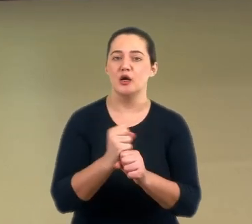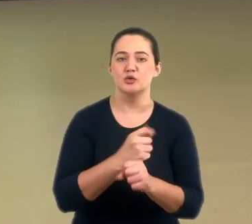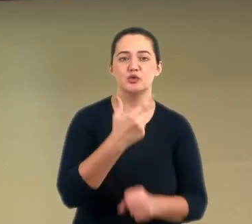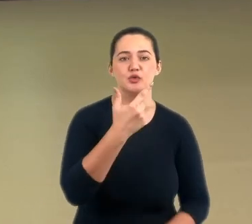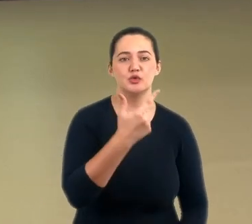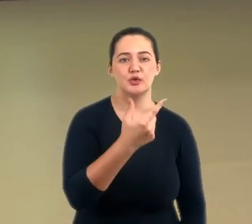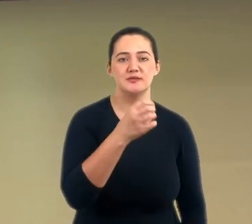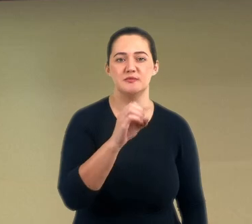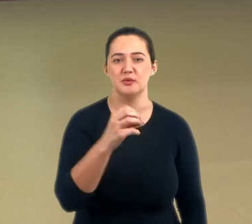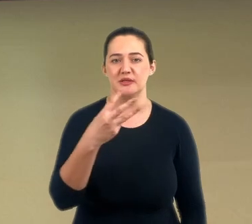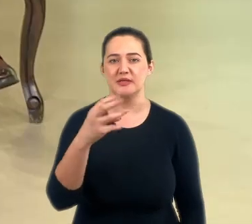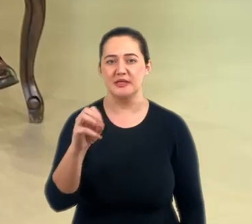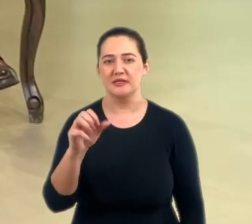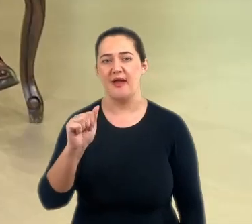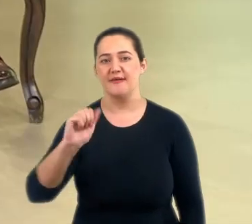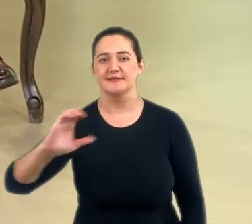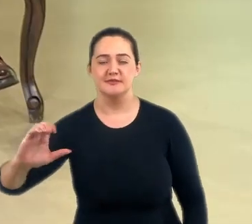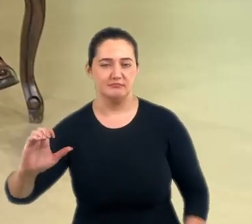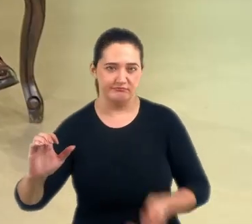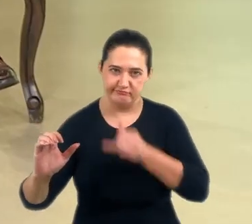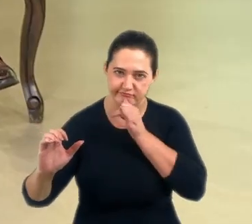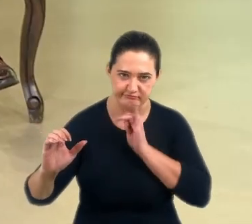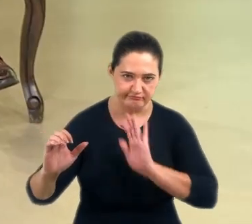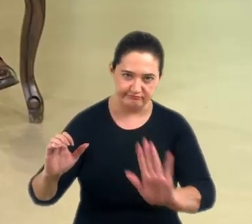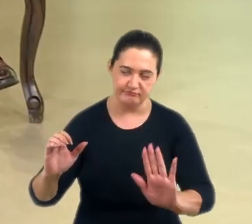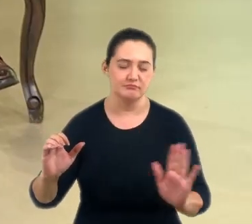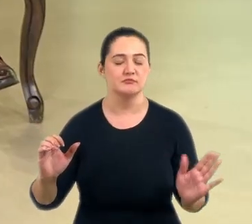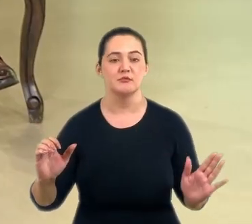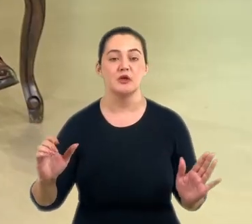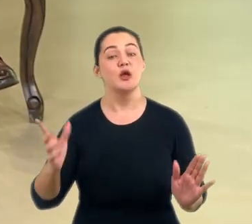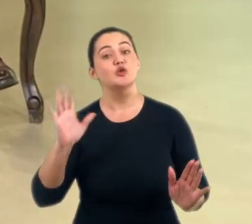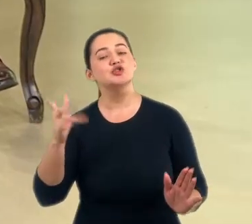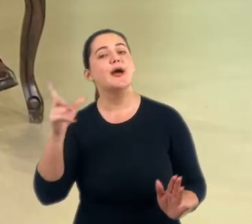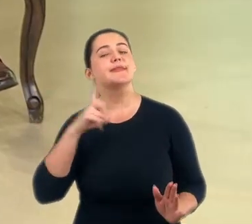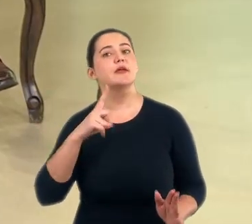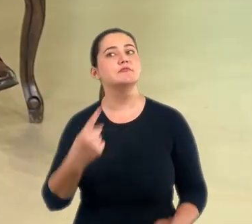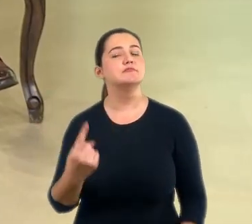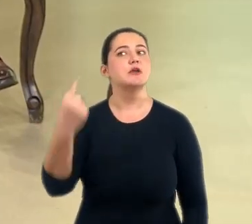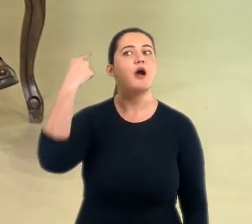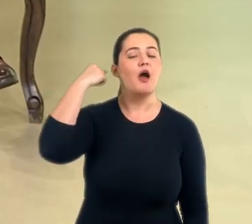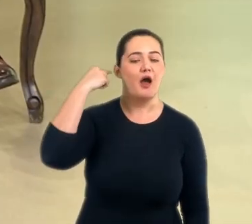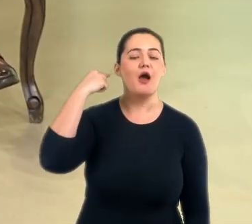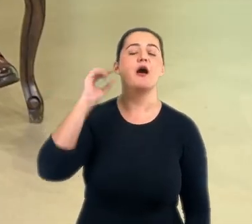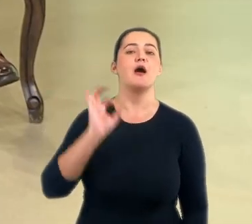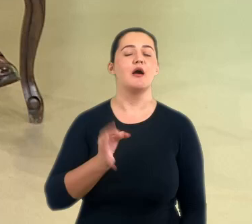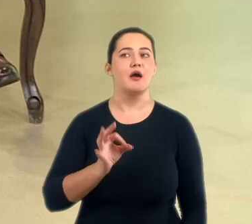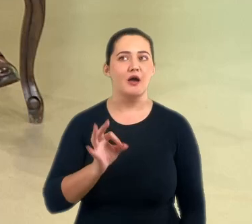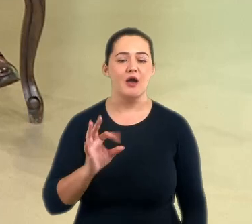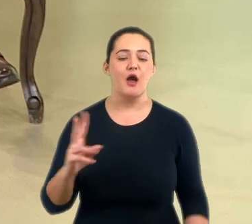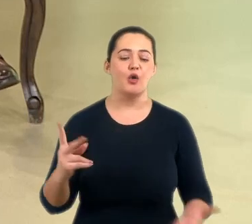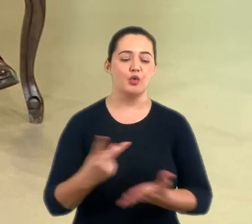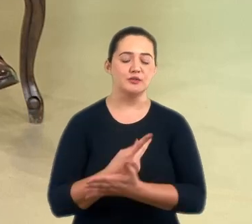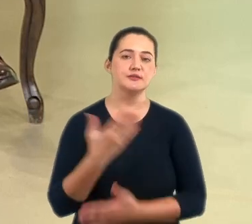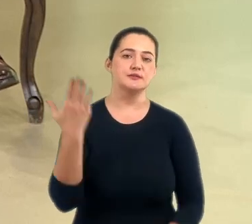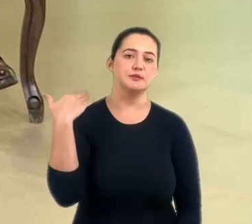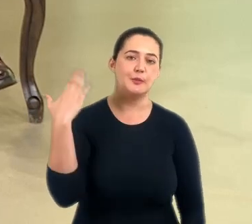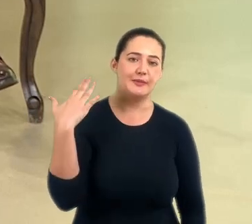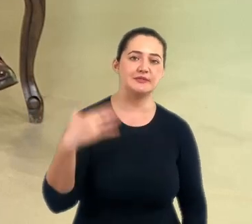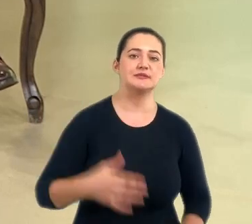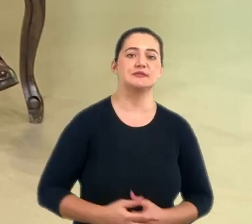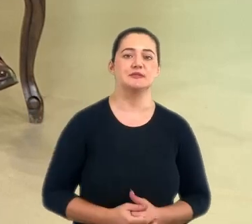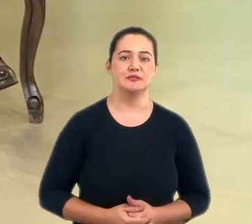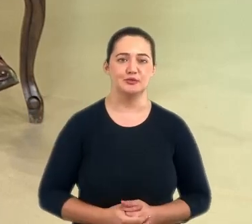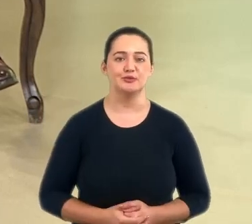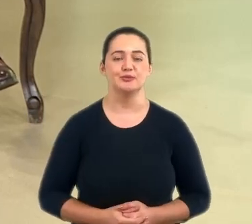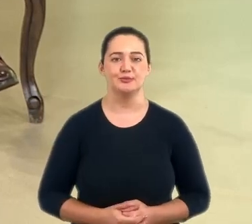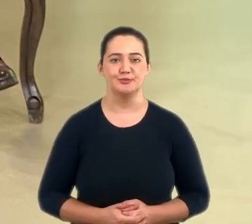a.C. Com esta data, eu já tenho uma correlação de quando aconteceu o episódio mencionado ali naquele